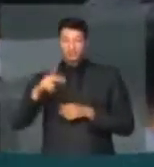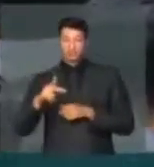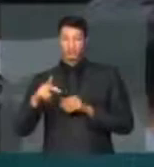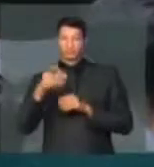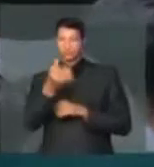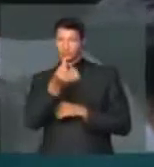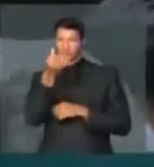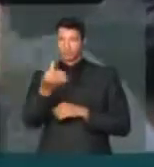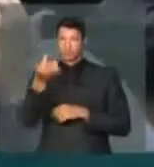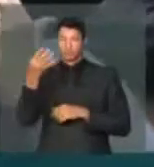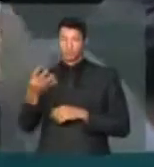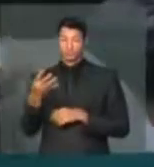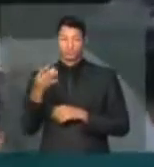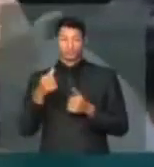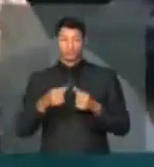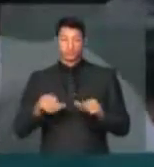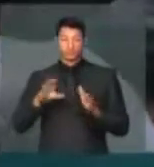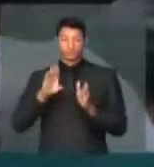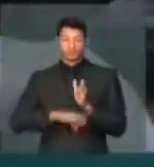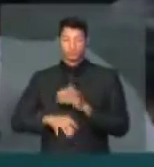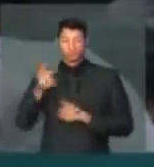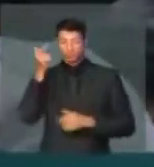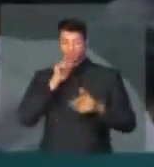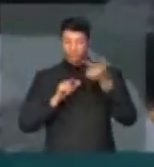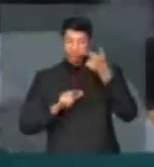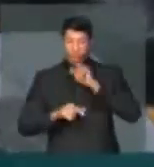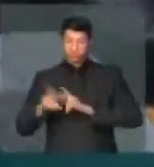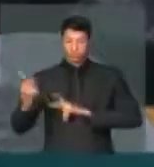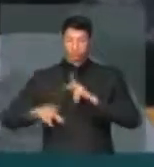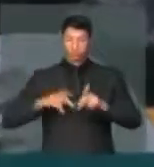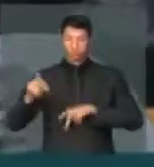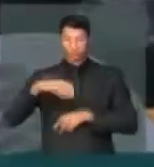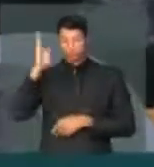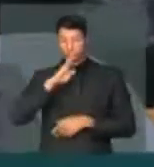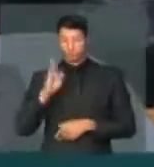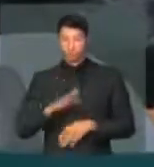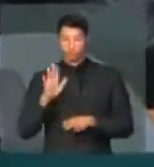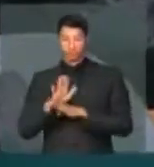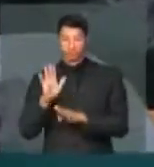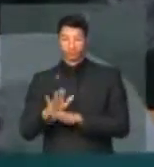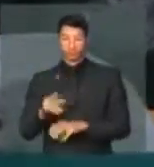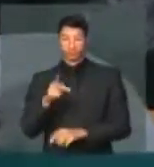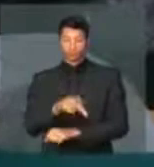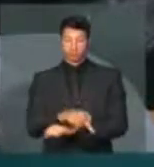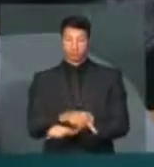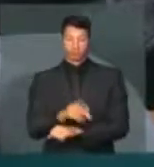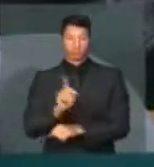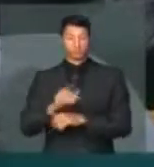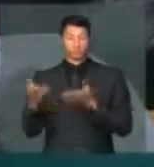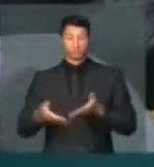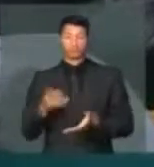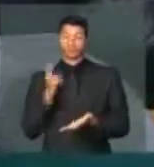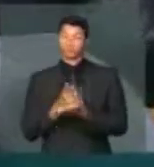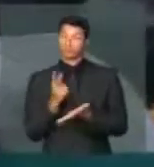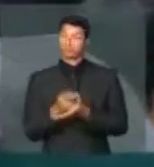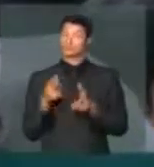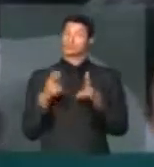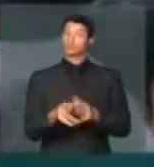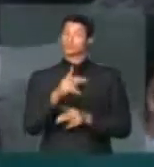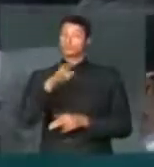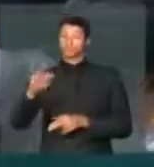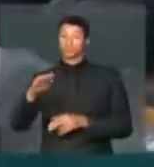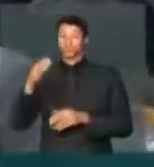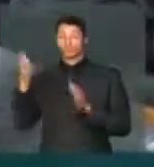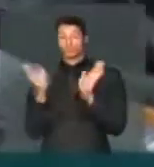provisória 664, está retirando conquistas do povo brasileiro que contribui com a Previdência. E nessa mesma medida, o PT